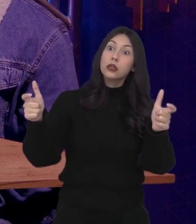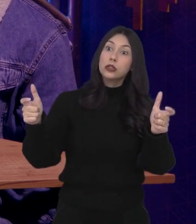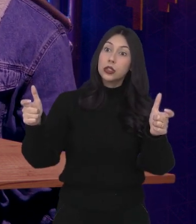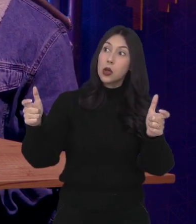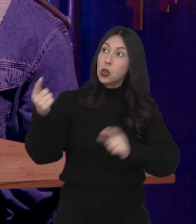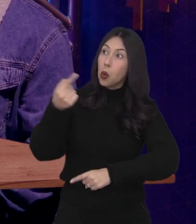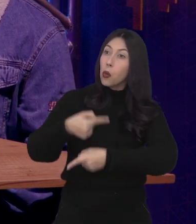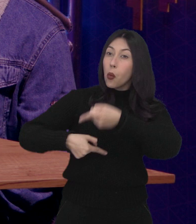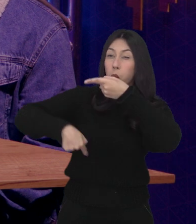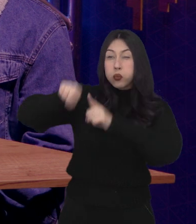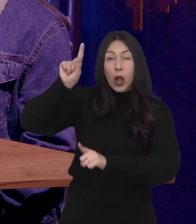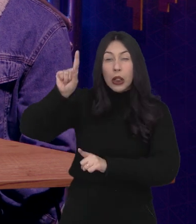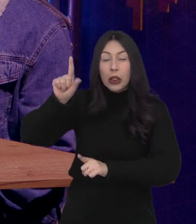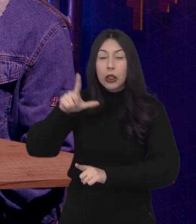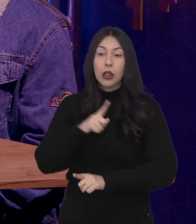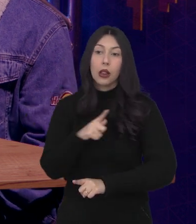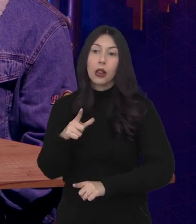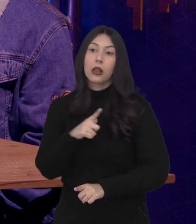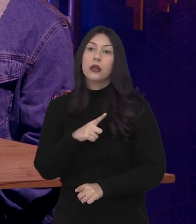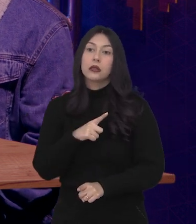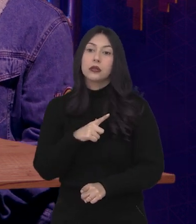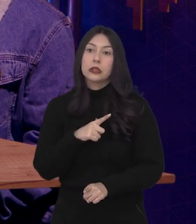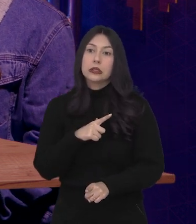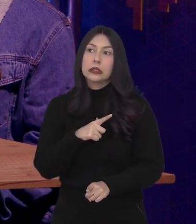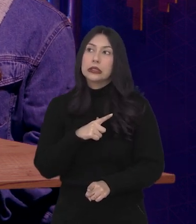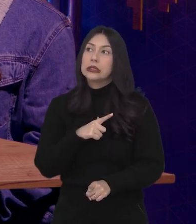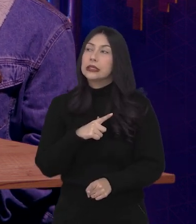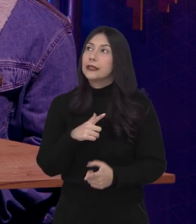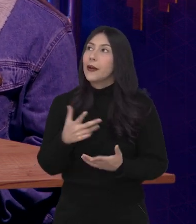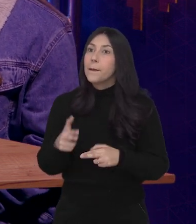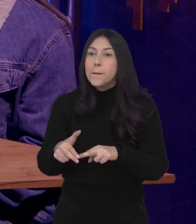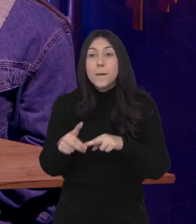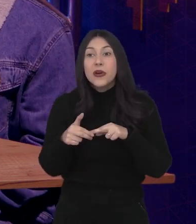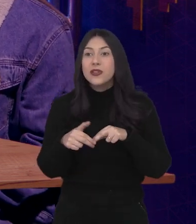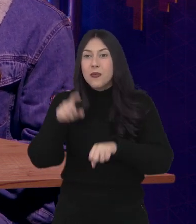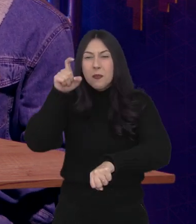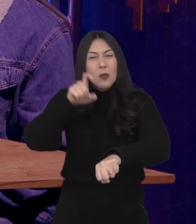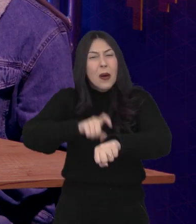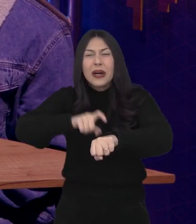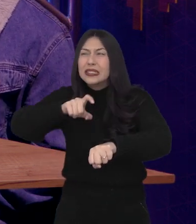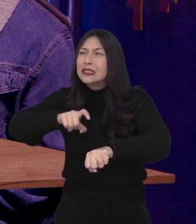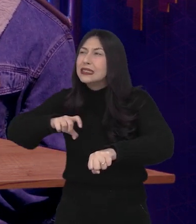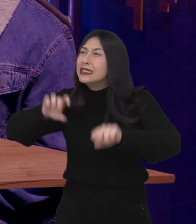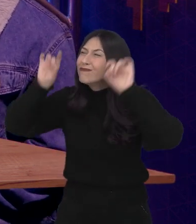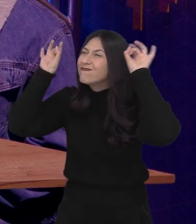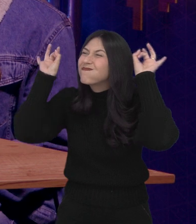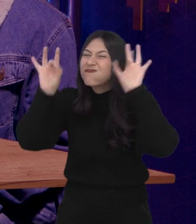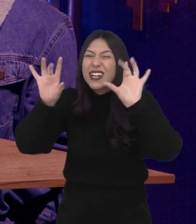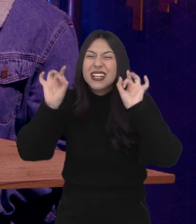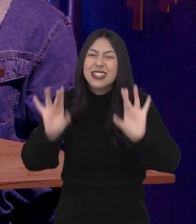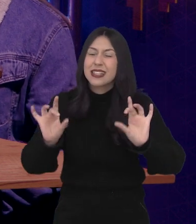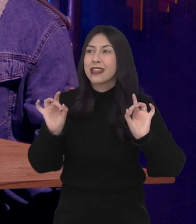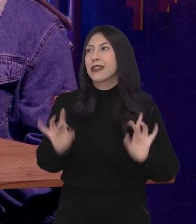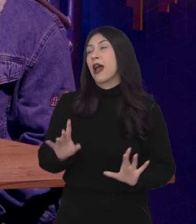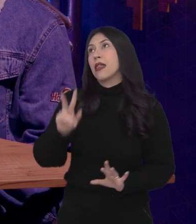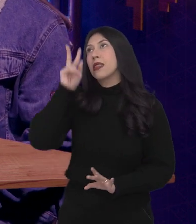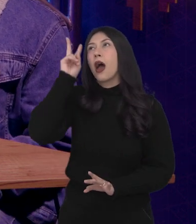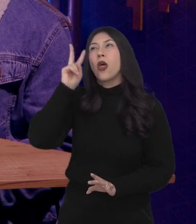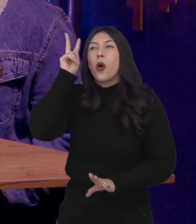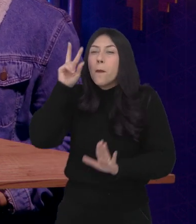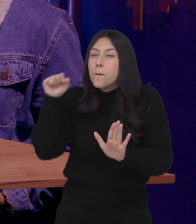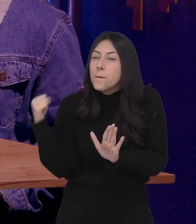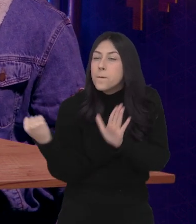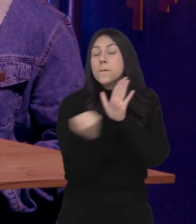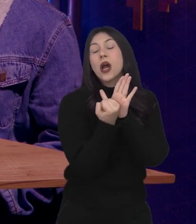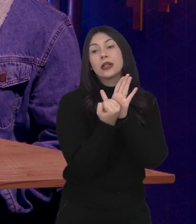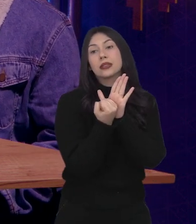envolve tanta superação, ele é muito palco de momentos emblemáticos, de históricos. Eu